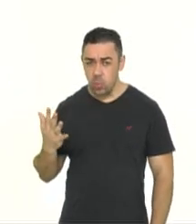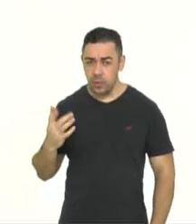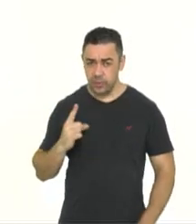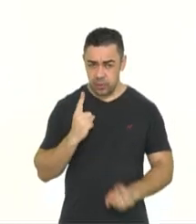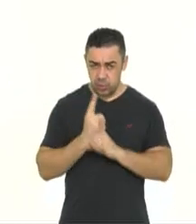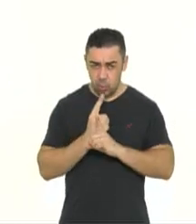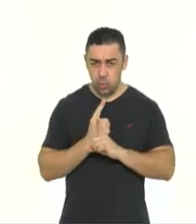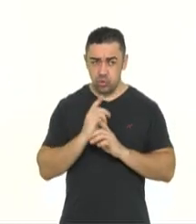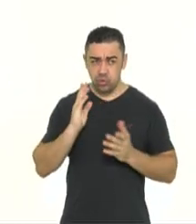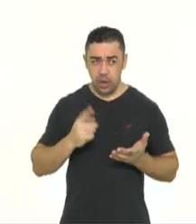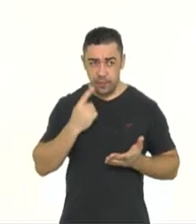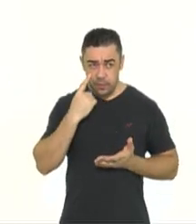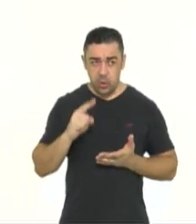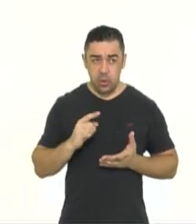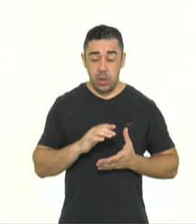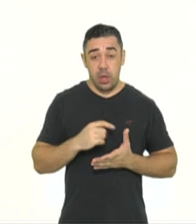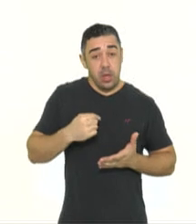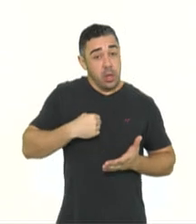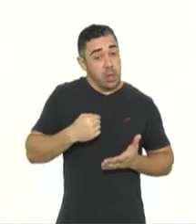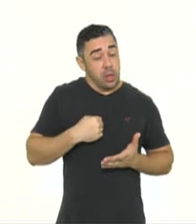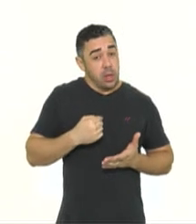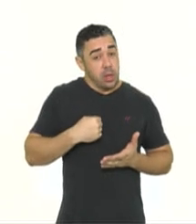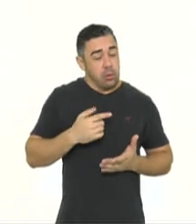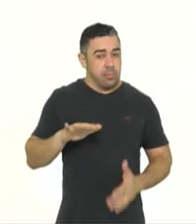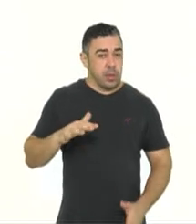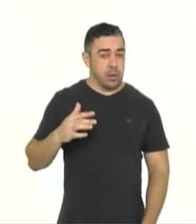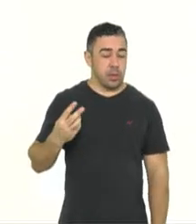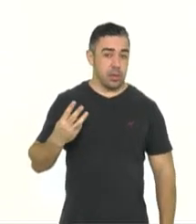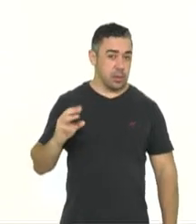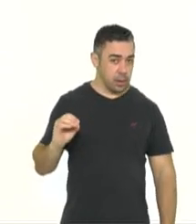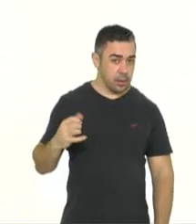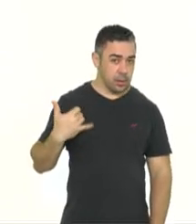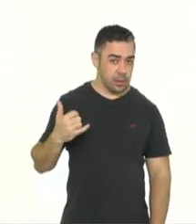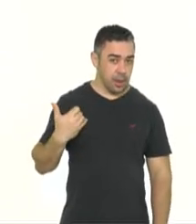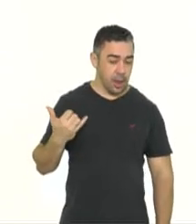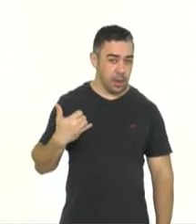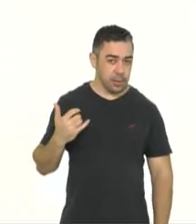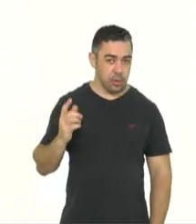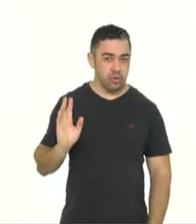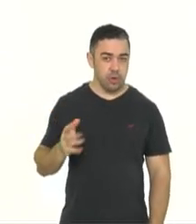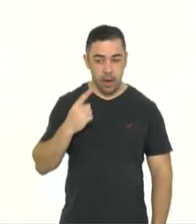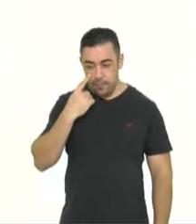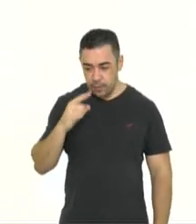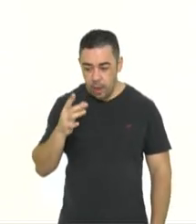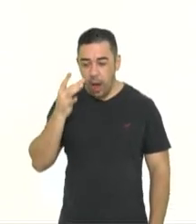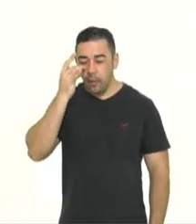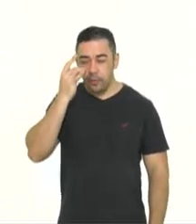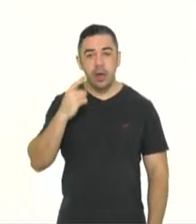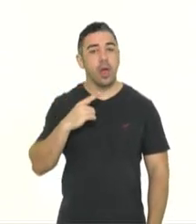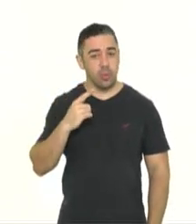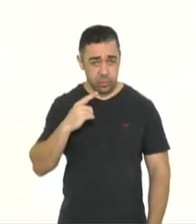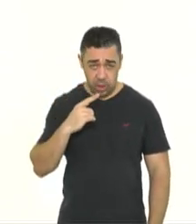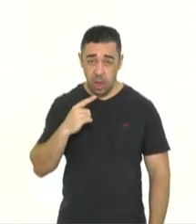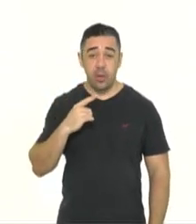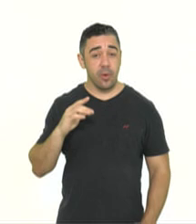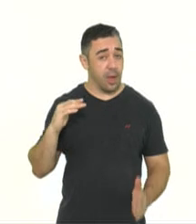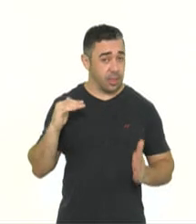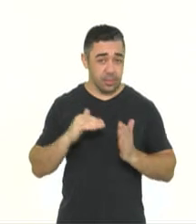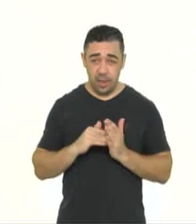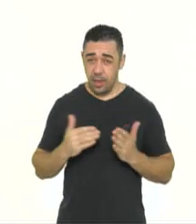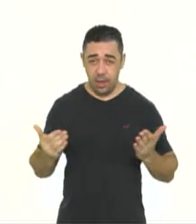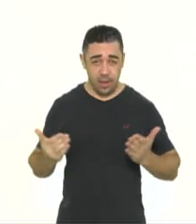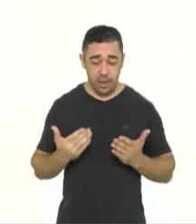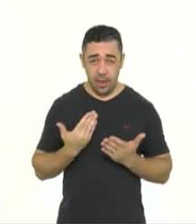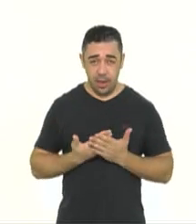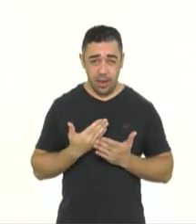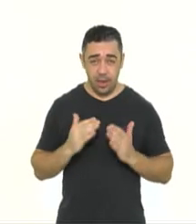viu? Eu, né, que tô aqui na casa dos 30, já vi vários desses ao vivo, né? Tem alguns que eu tenho até hoje em casa. Então a gente